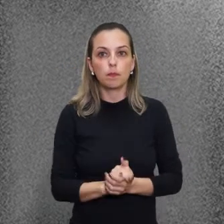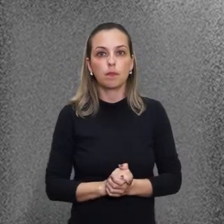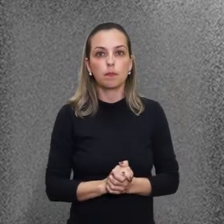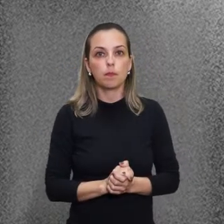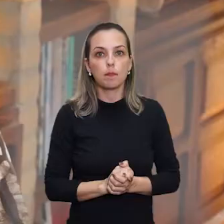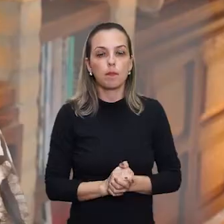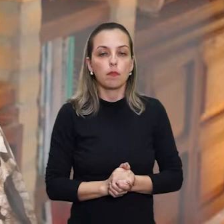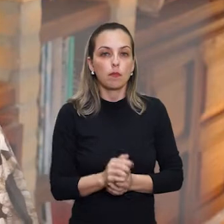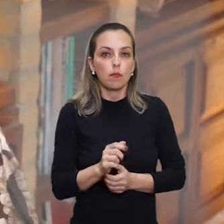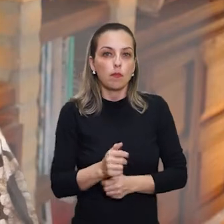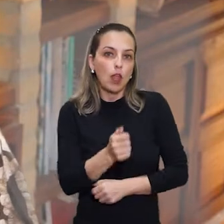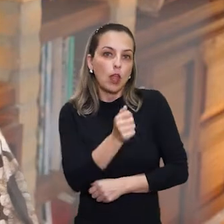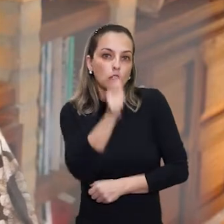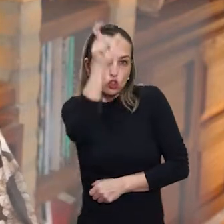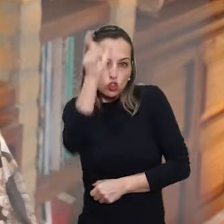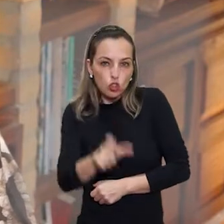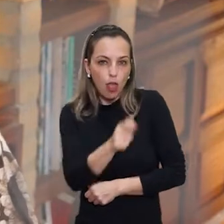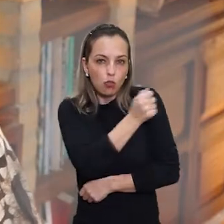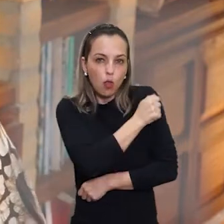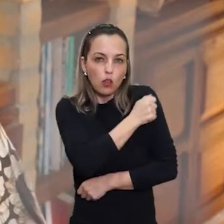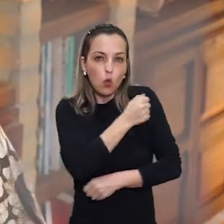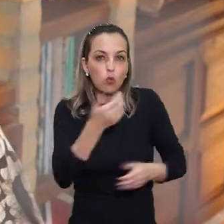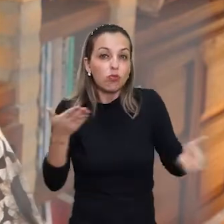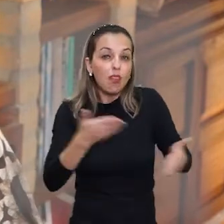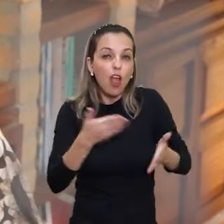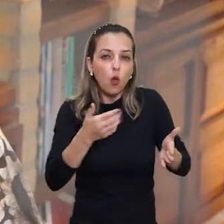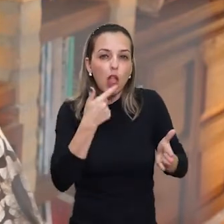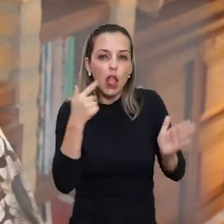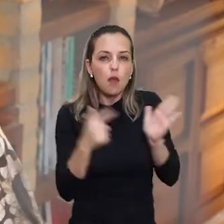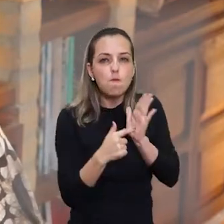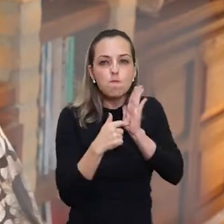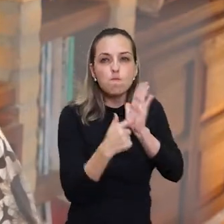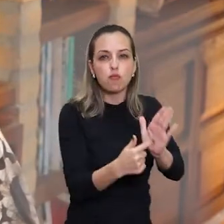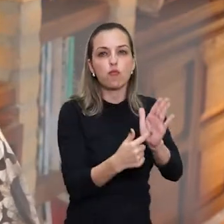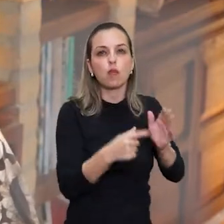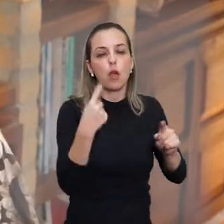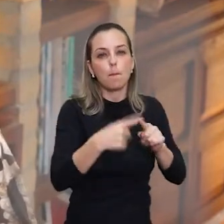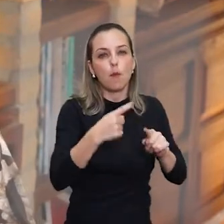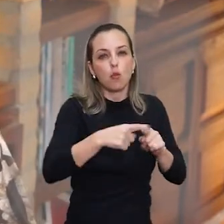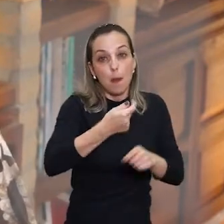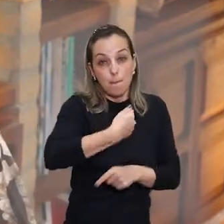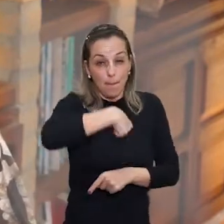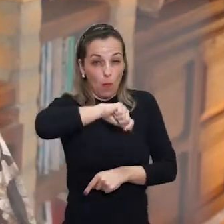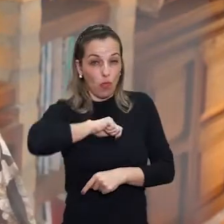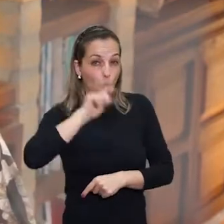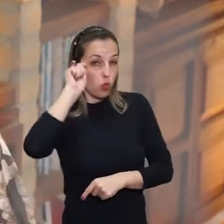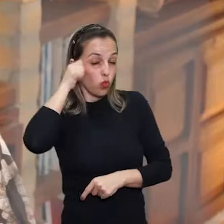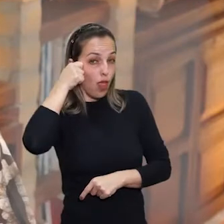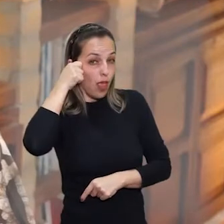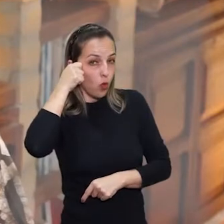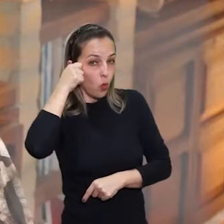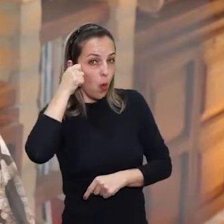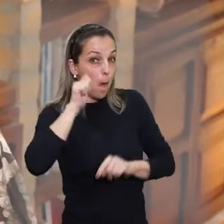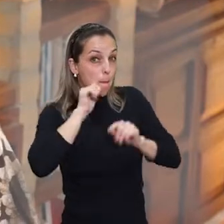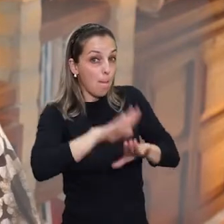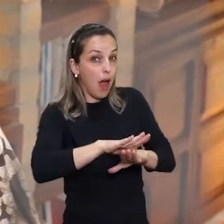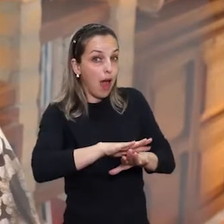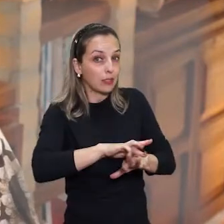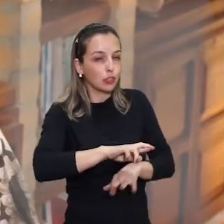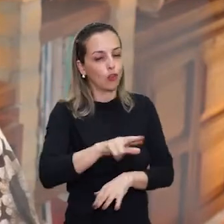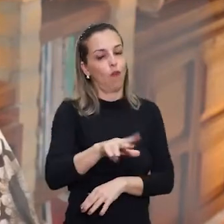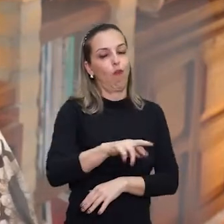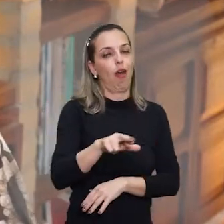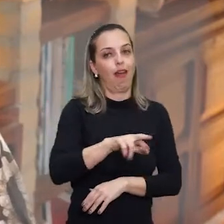cotas. Muitos são aqueles que estão denunciados enquanto fraudadores do sistema. E